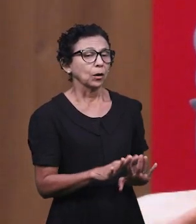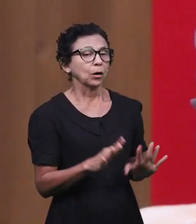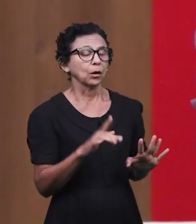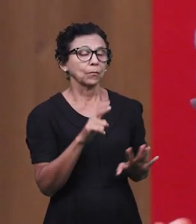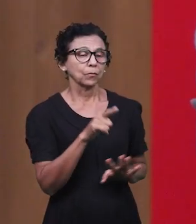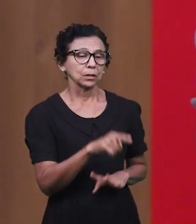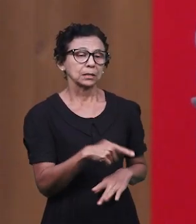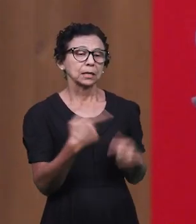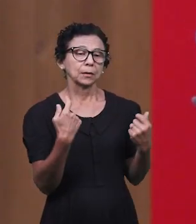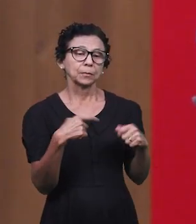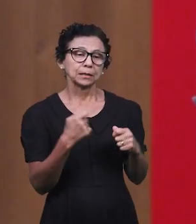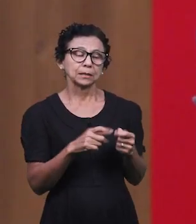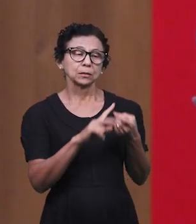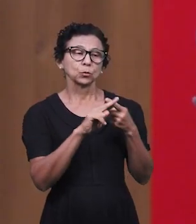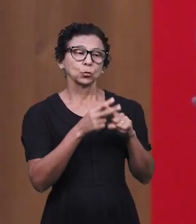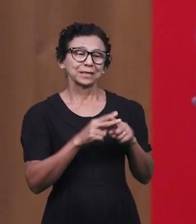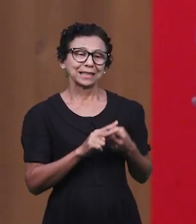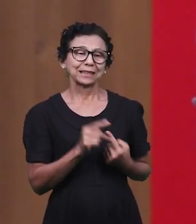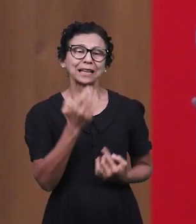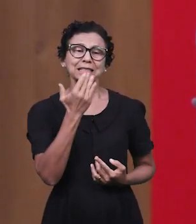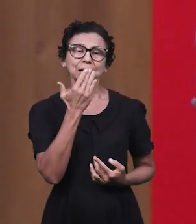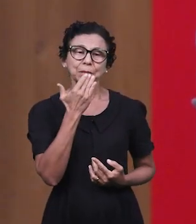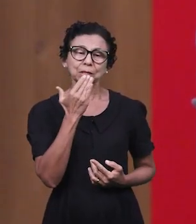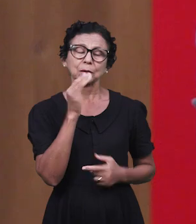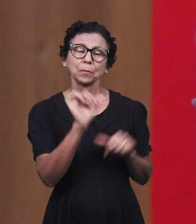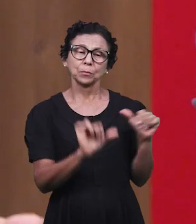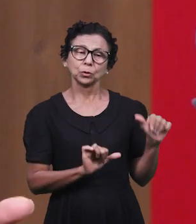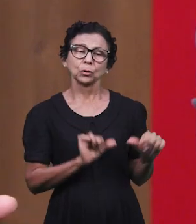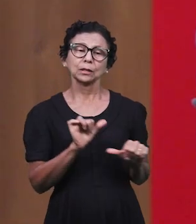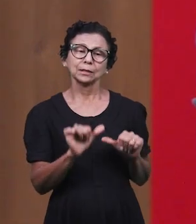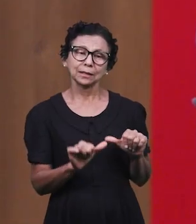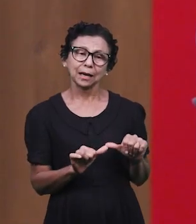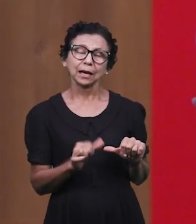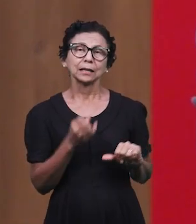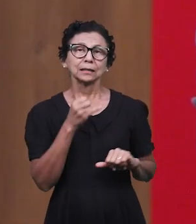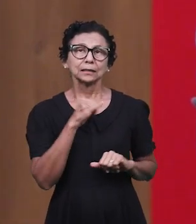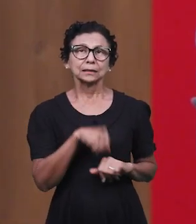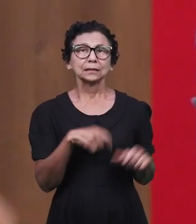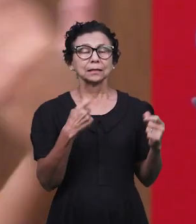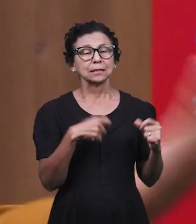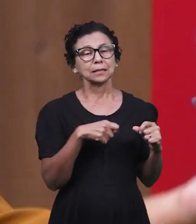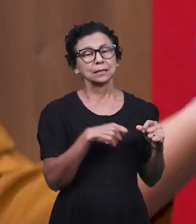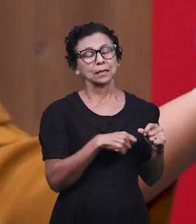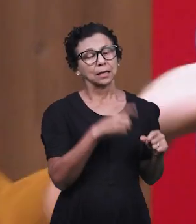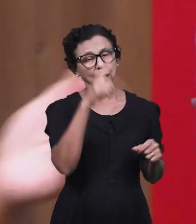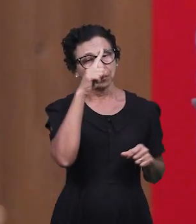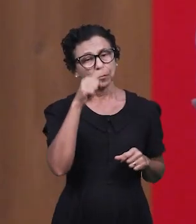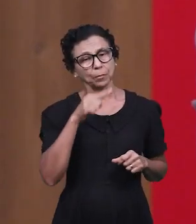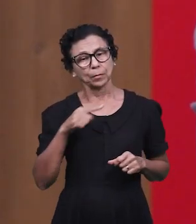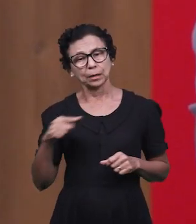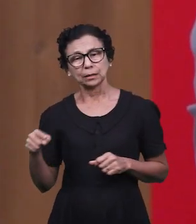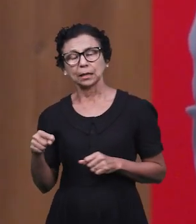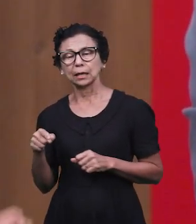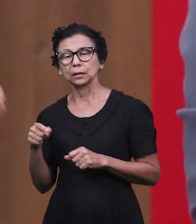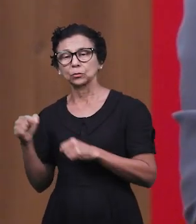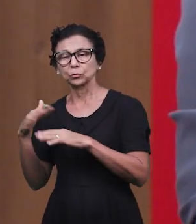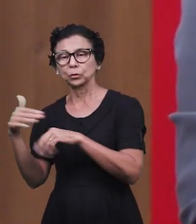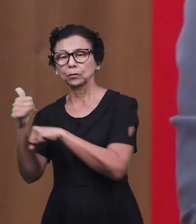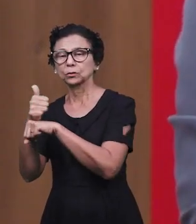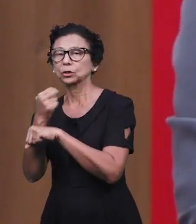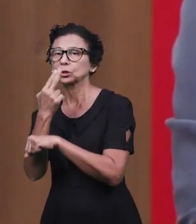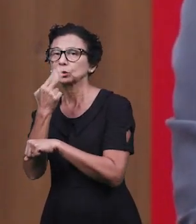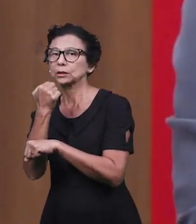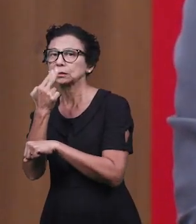para esse paciente, olha, é preciso que você corrija essa alimentação. E se for necessário, então, a gente encaminha para o nutricionista para fazer